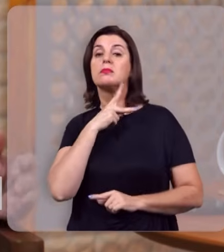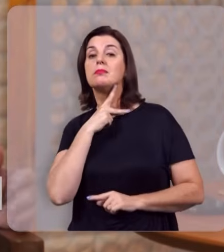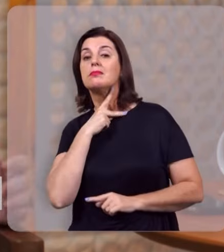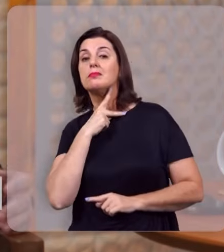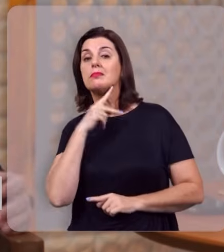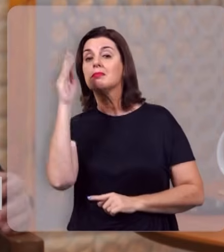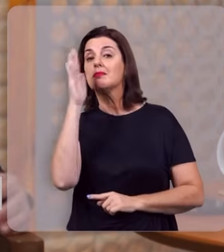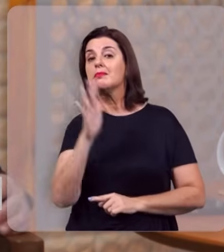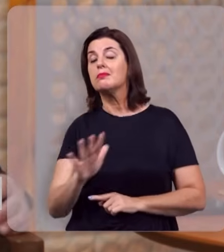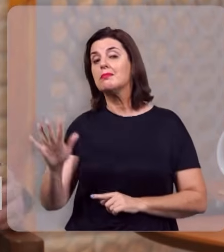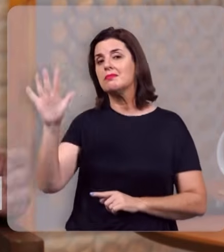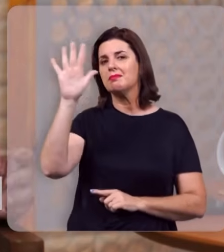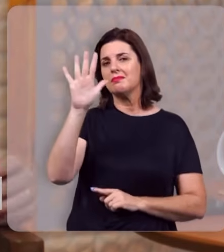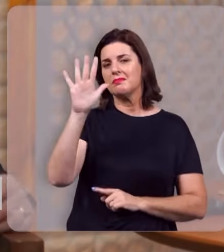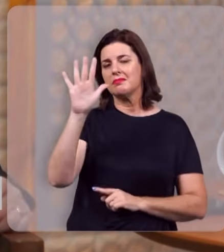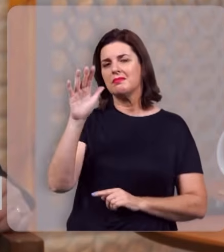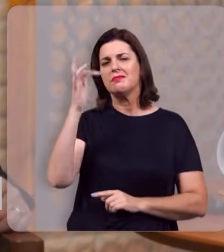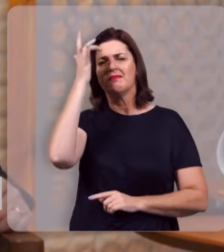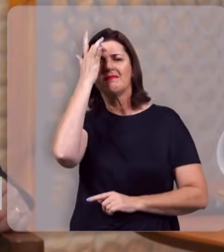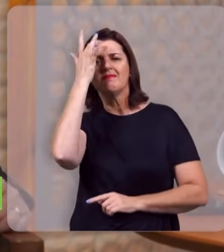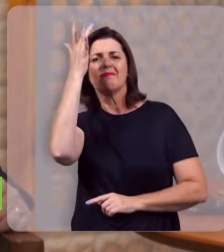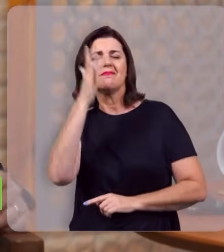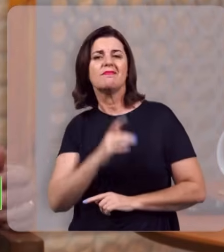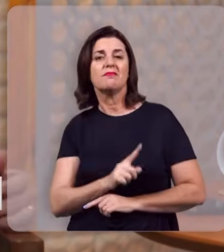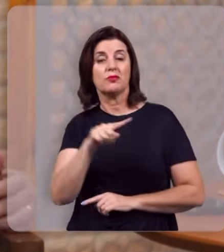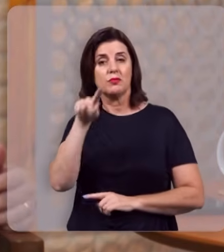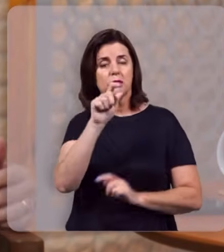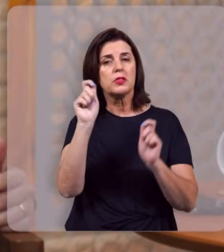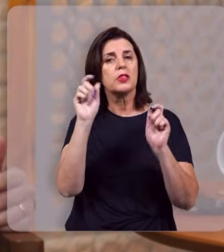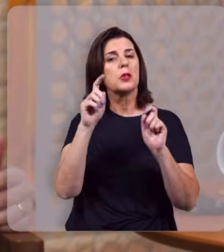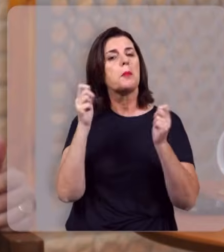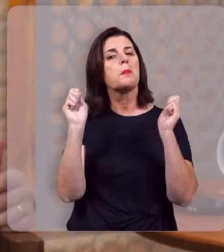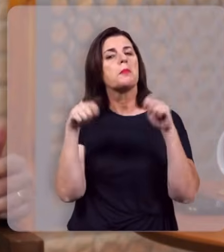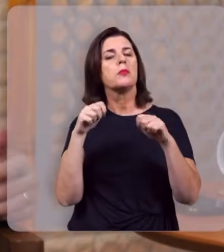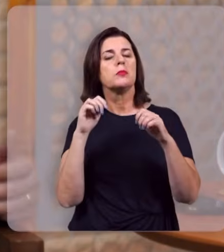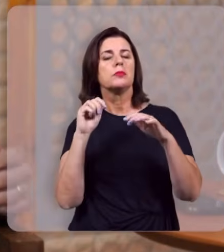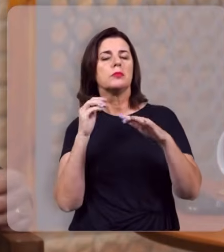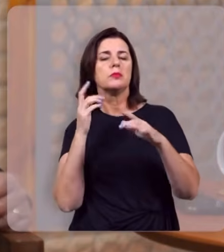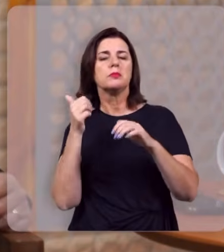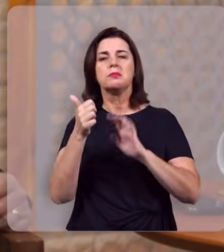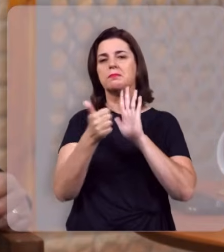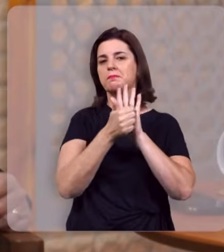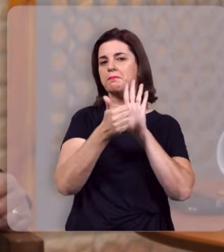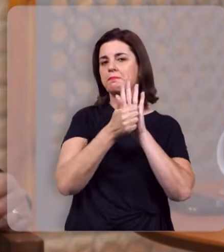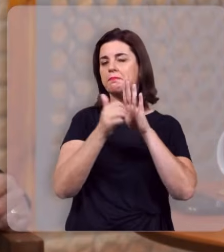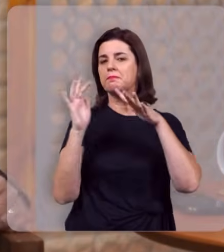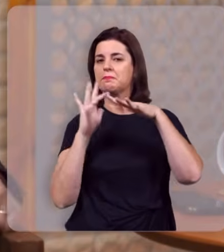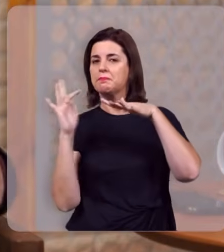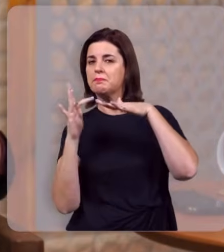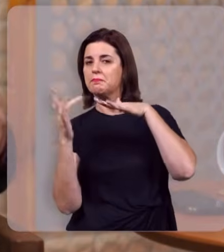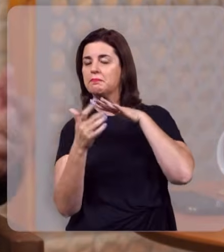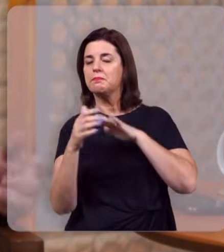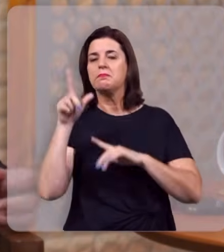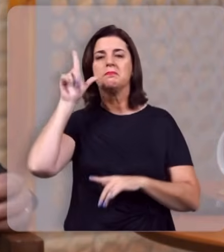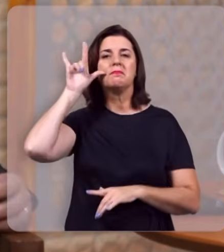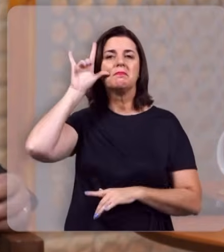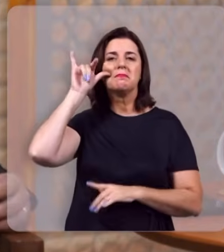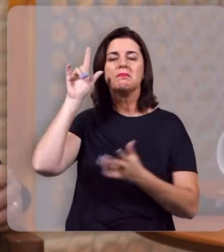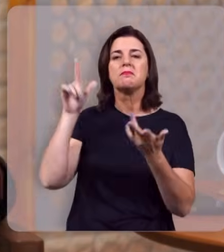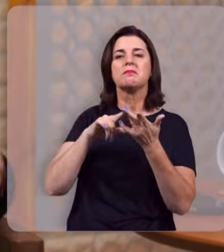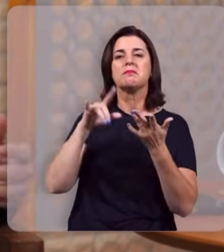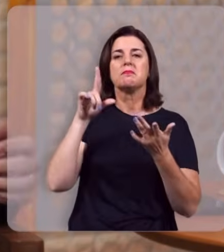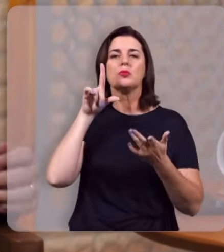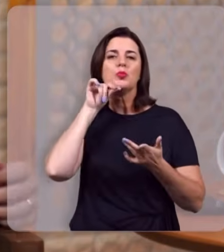Igreja Presbiteriana do Brasil, é muito fácil. Basta você seguir as nossas redes sociais, você nos encontra no Instagram,